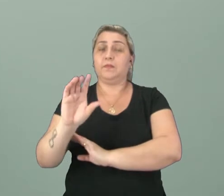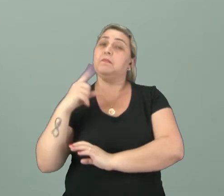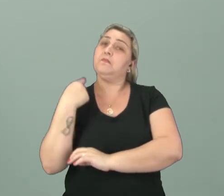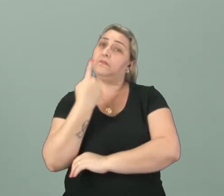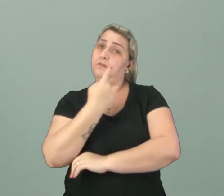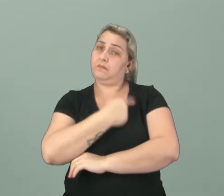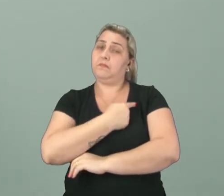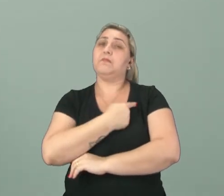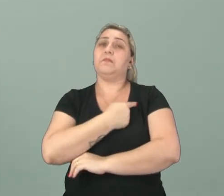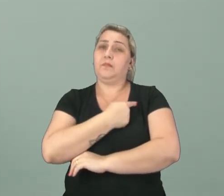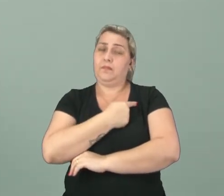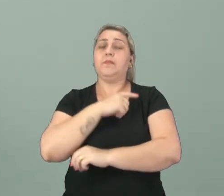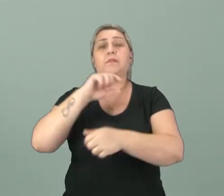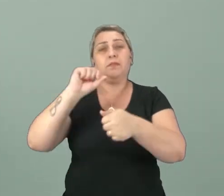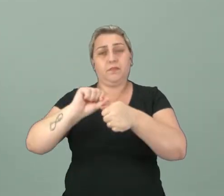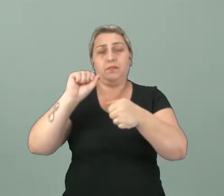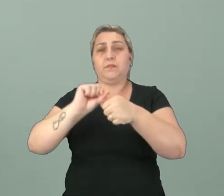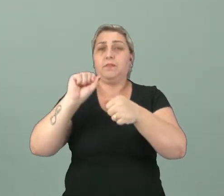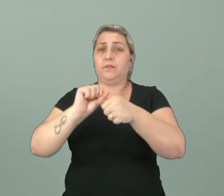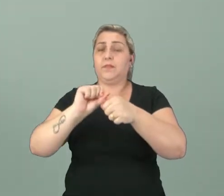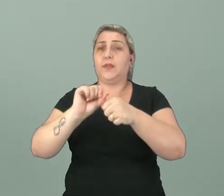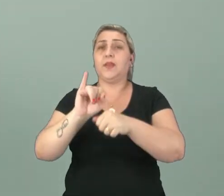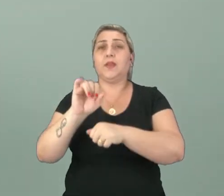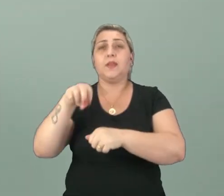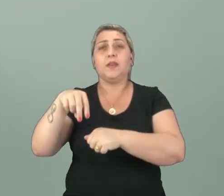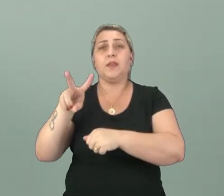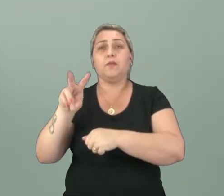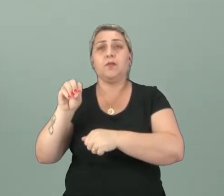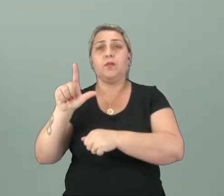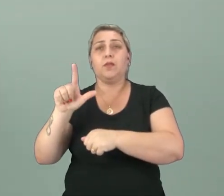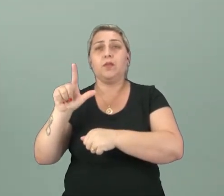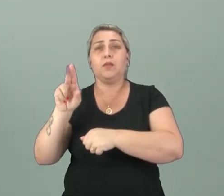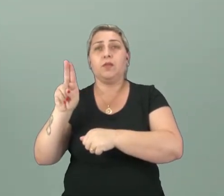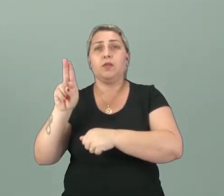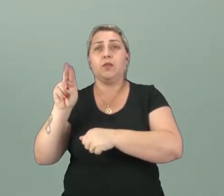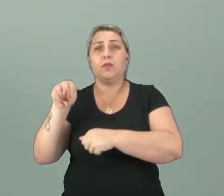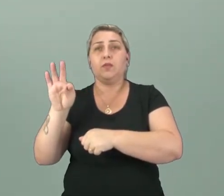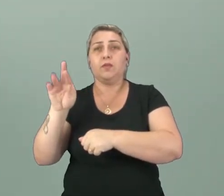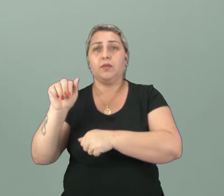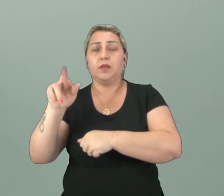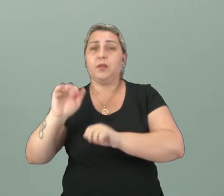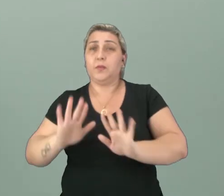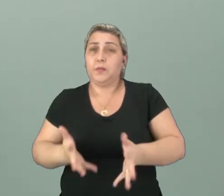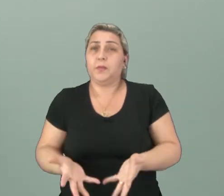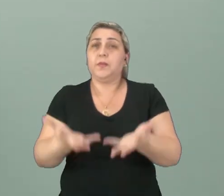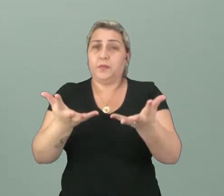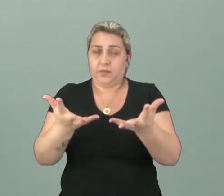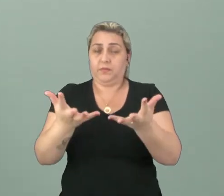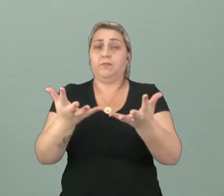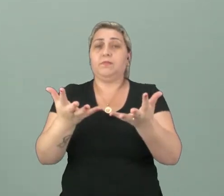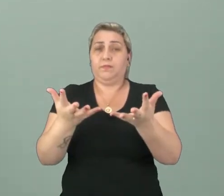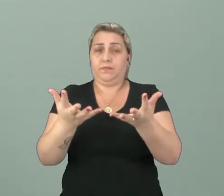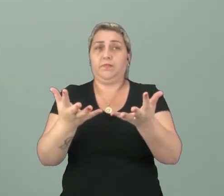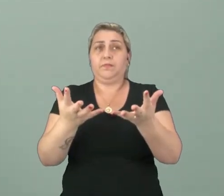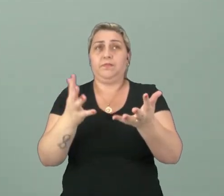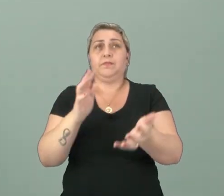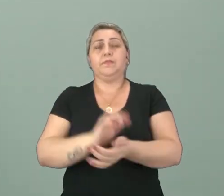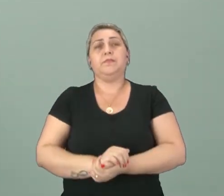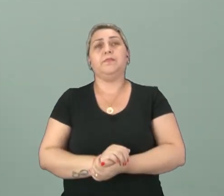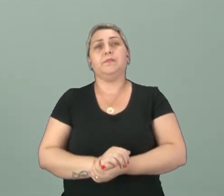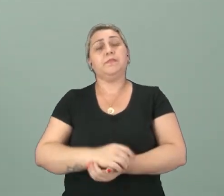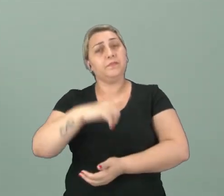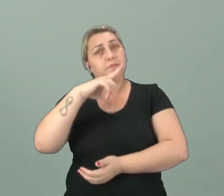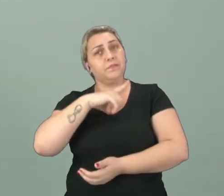qualquer momento. Também não é bem assim que acontece, né? Existem determinados momentos e situações em que eles vão ser ativados e vão